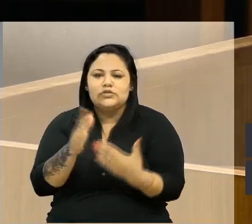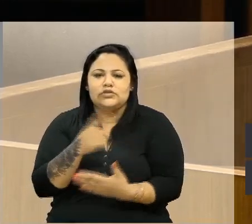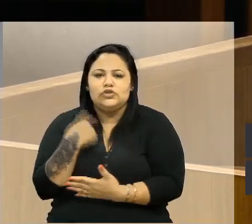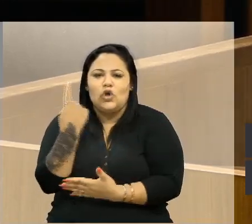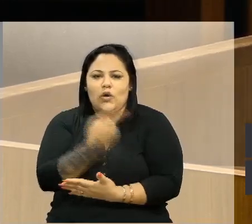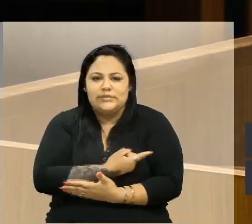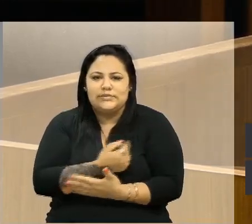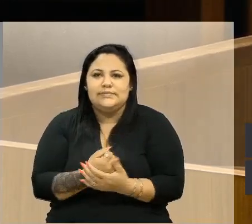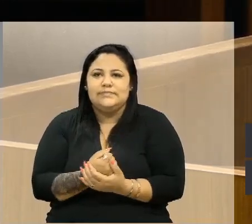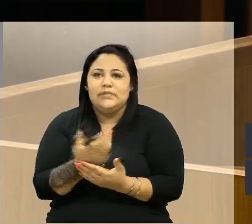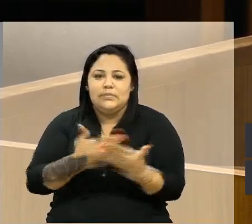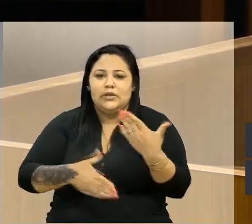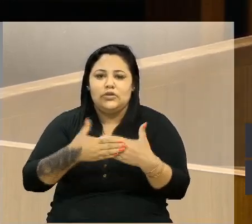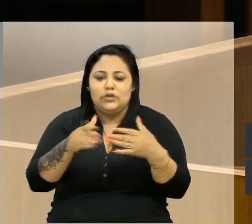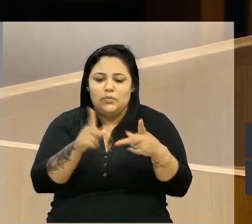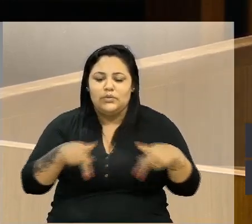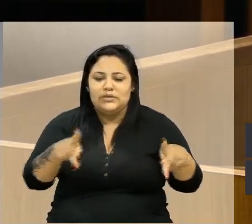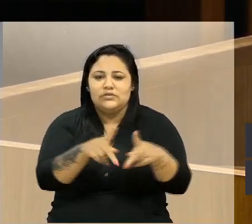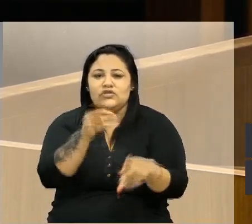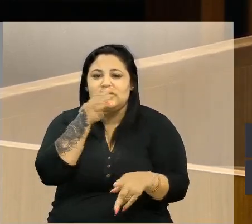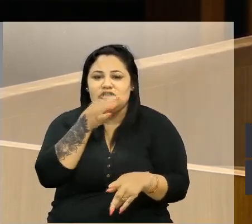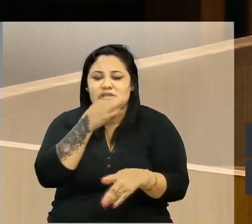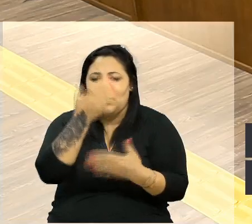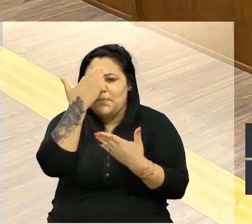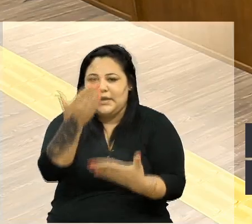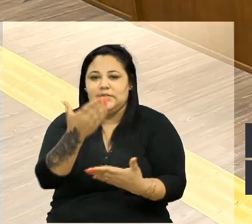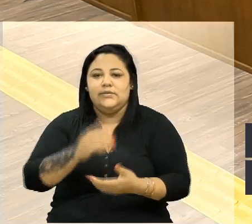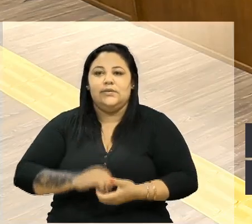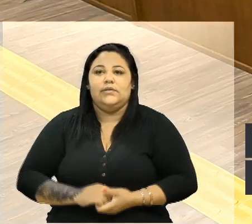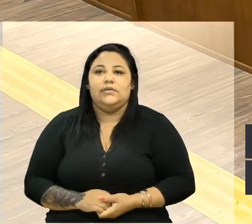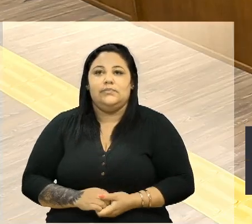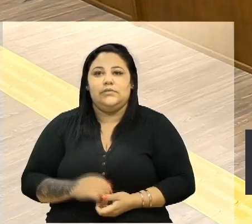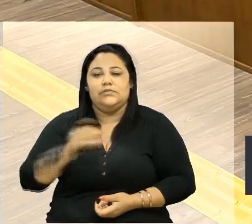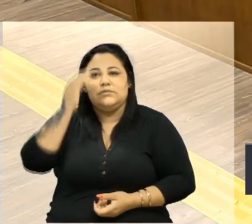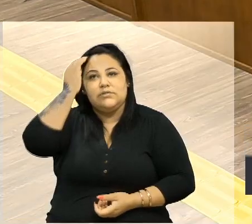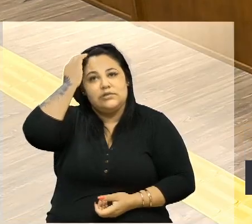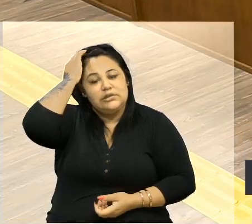toda a população de Caxias do Sul. Obrigada. Declaração.